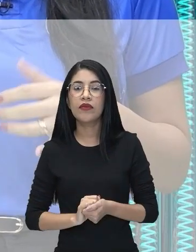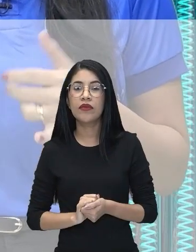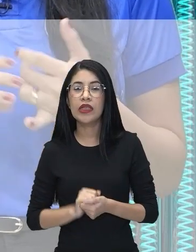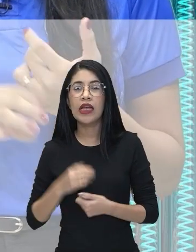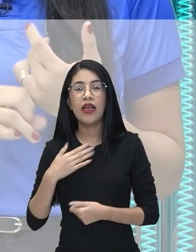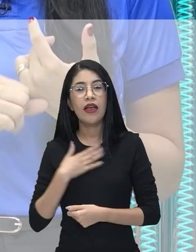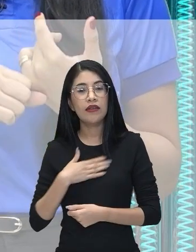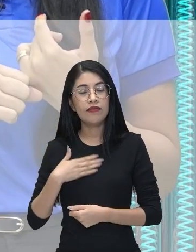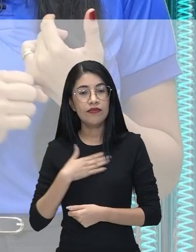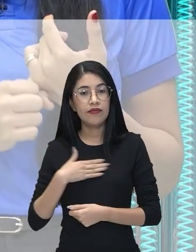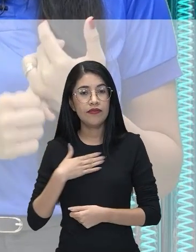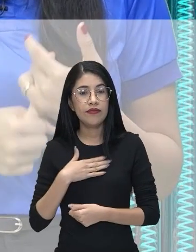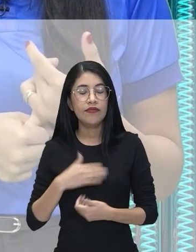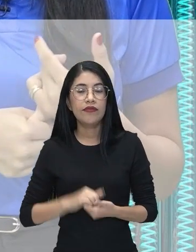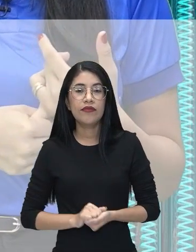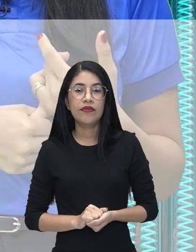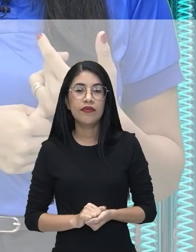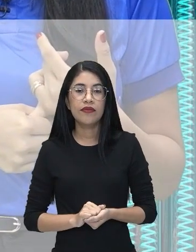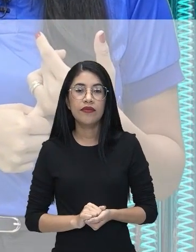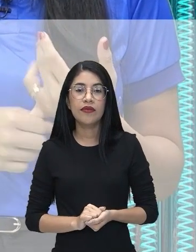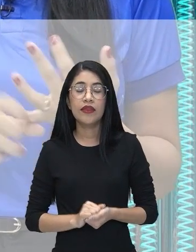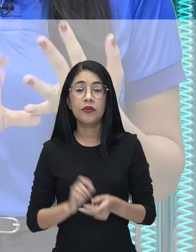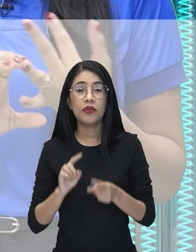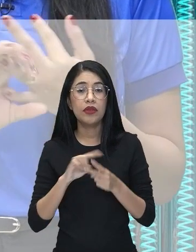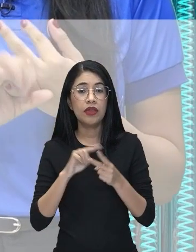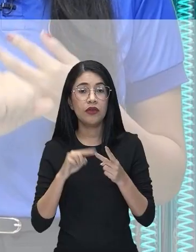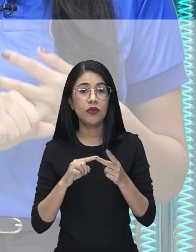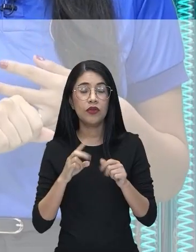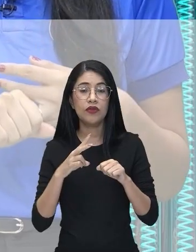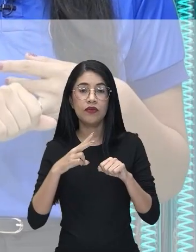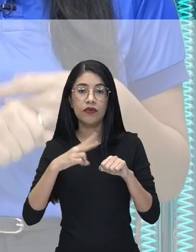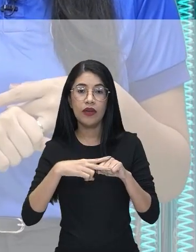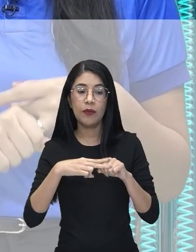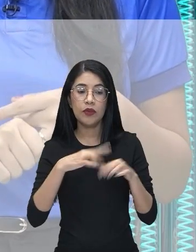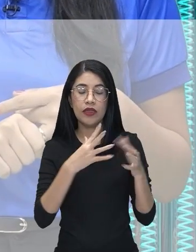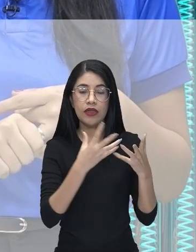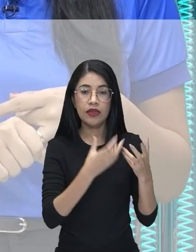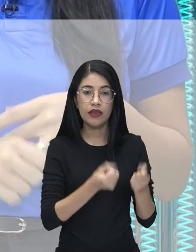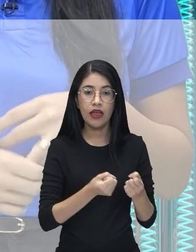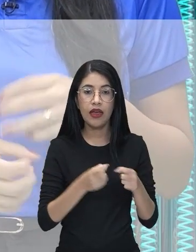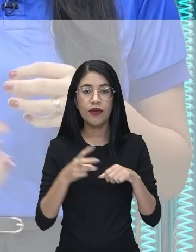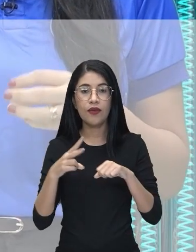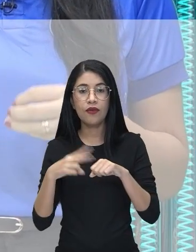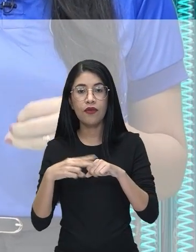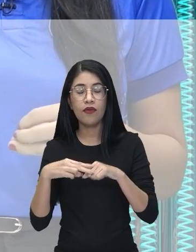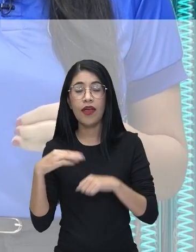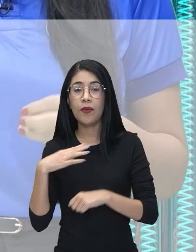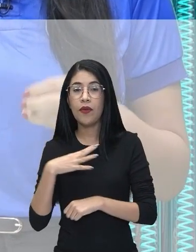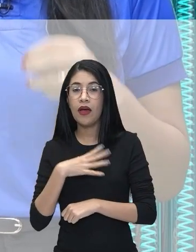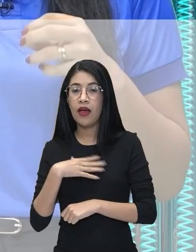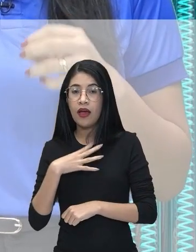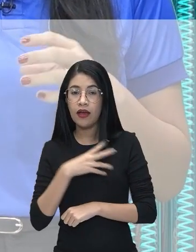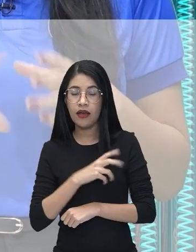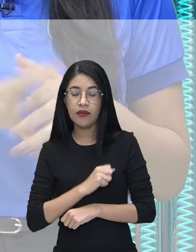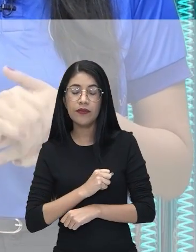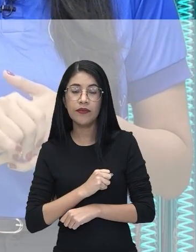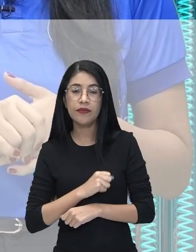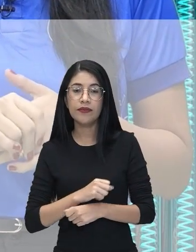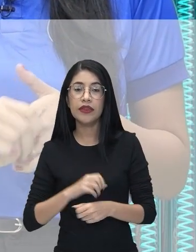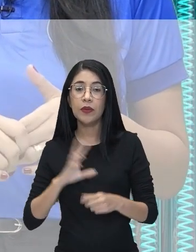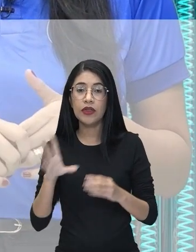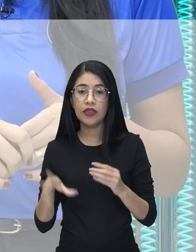adorável. Então, nós temos o verbo aceitar e o verbo adorar. Quando nós acrescentamos